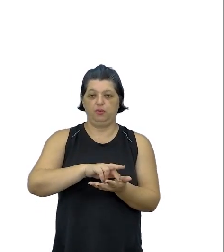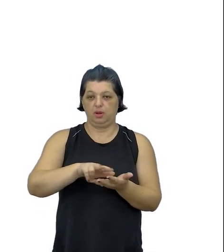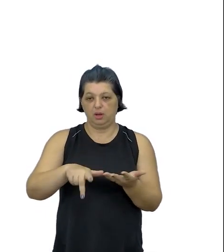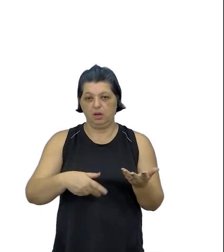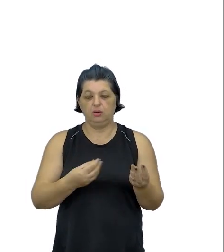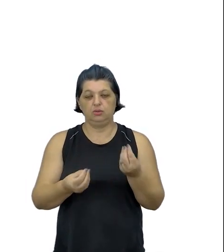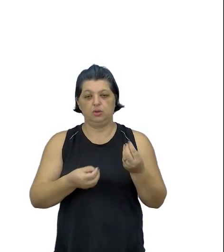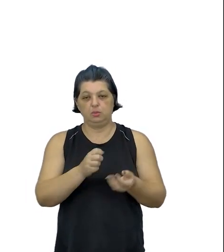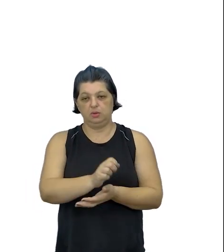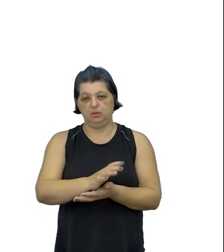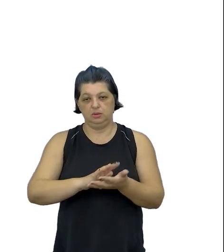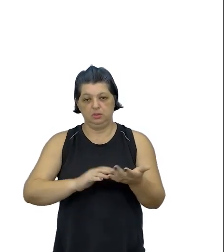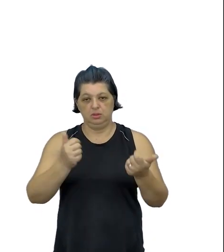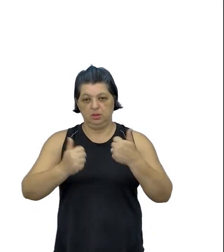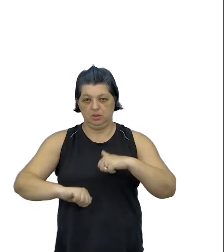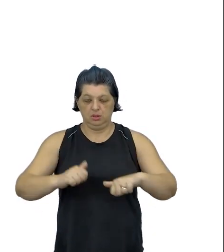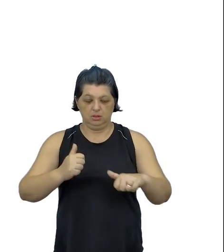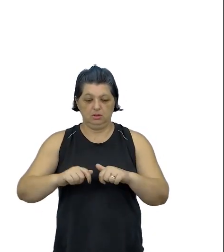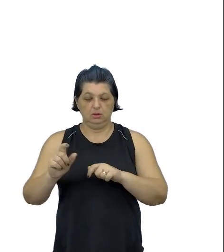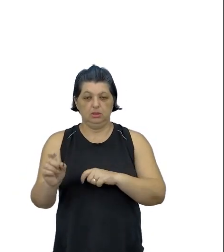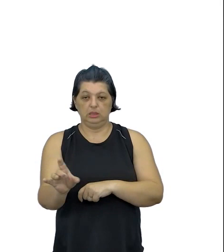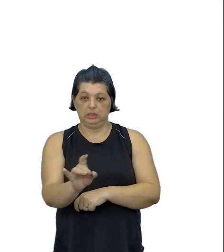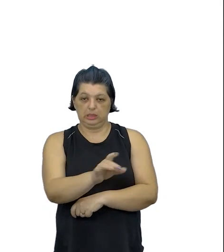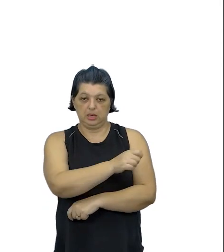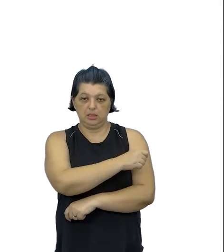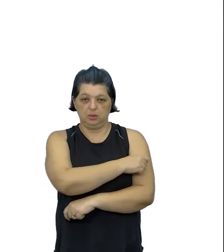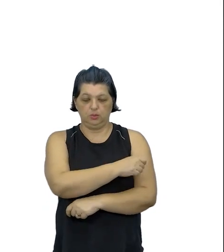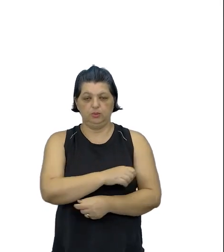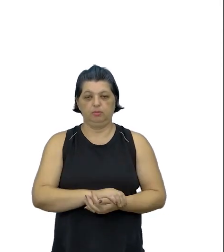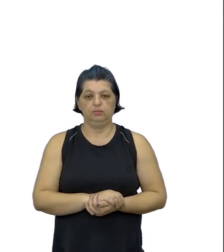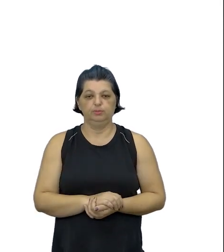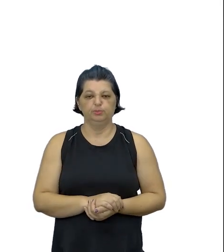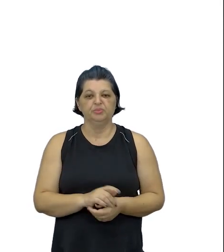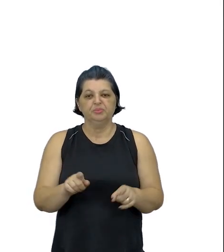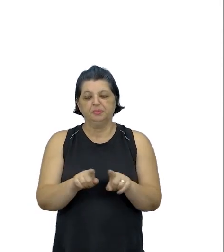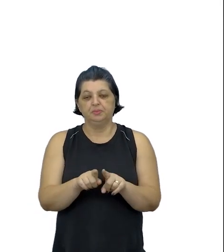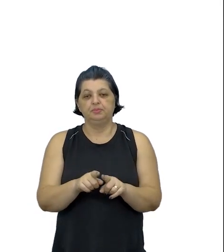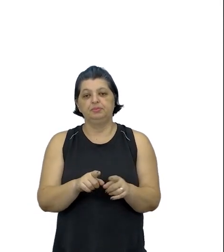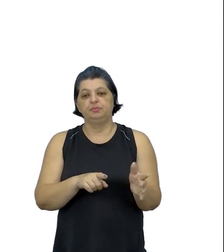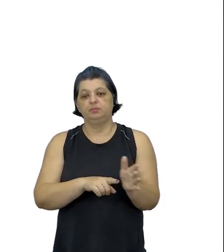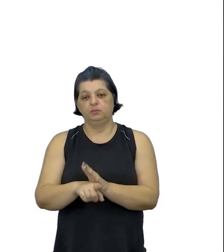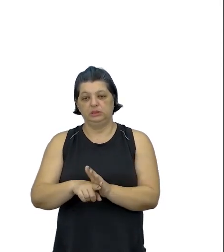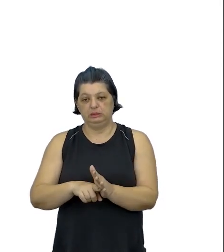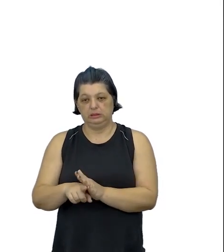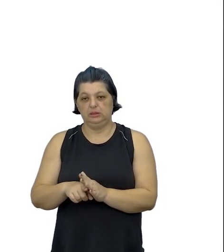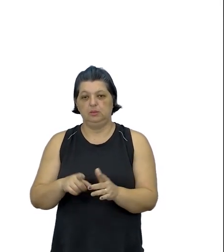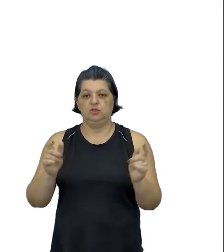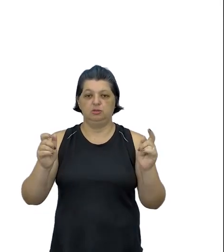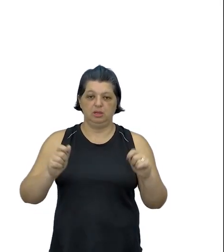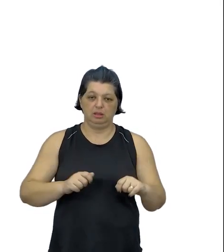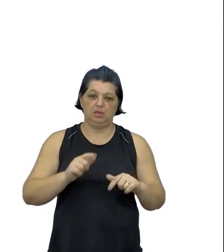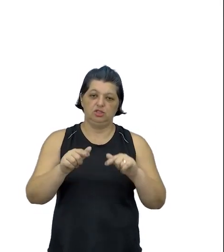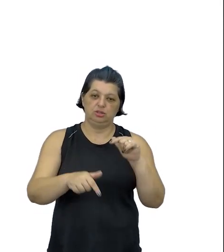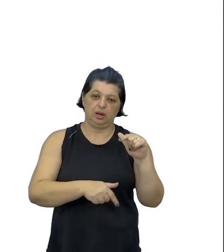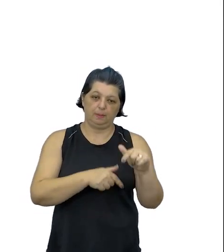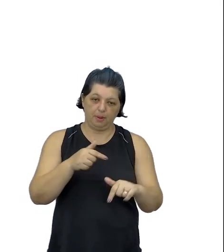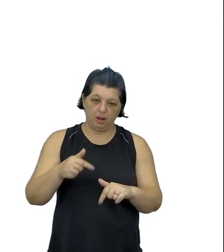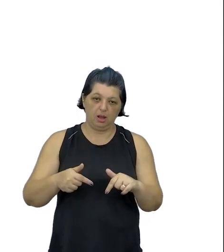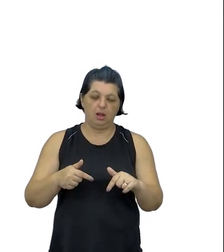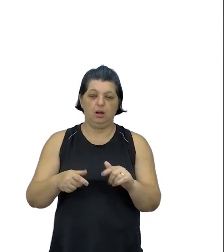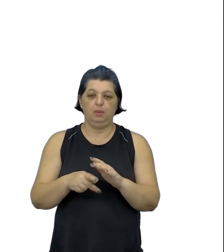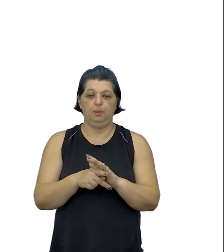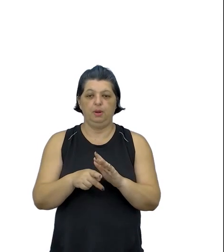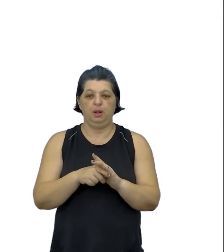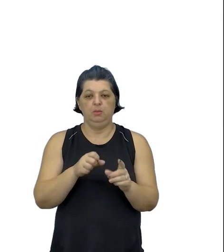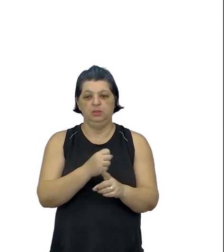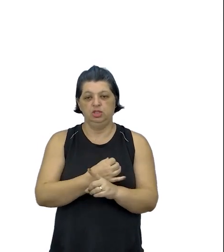as atividades dos estudantes, verificar a possibilidade de os trabalhos serem socializados, não